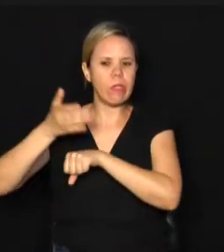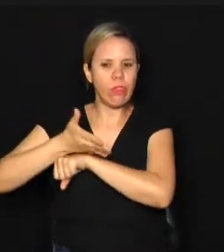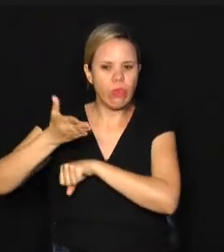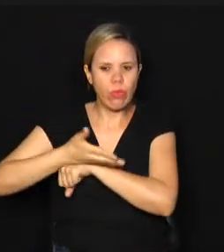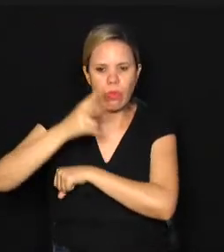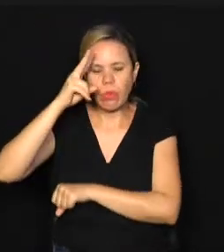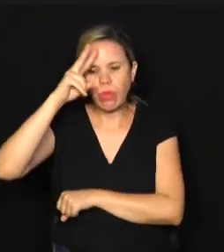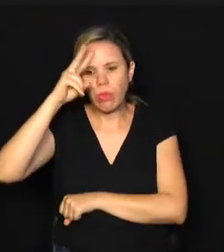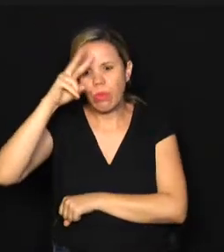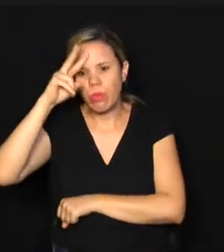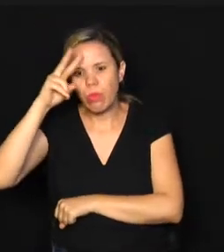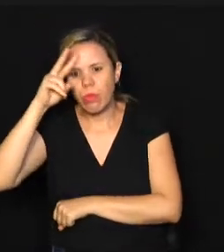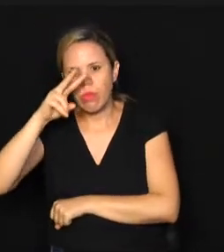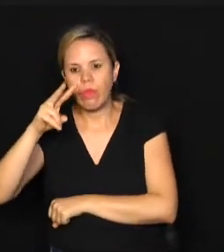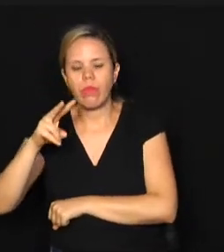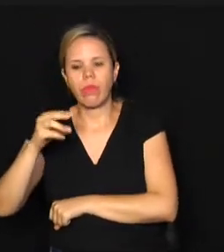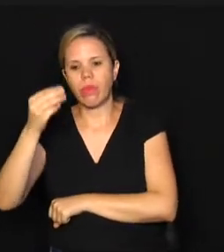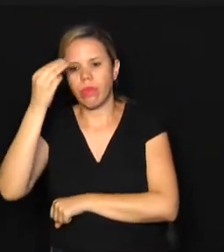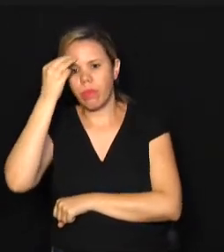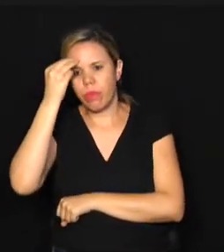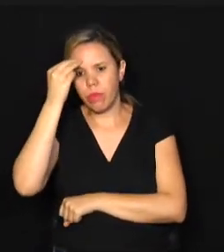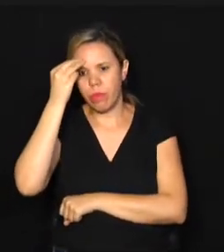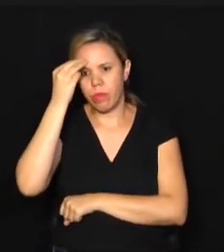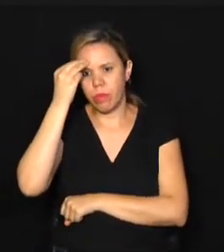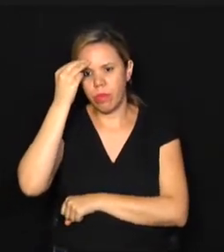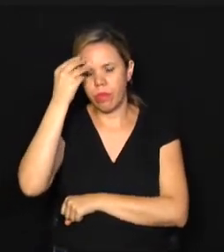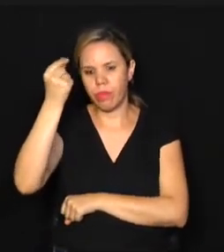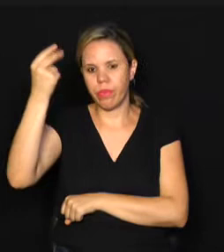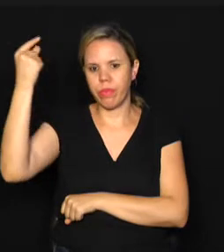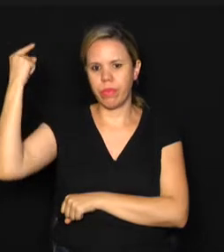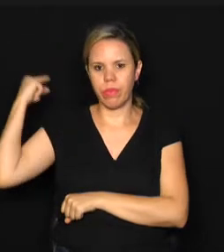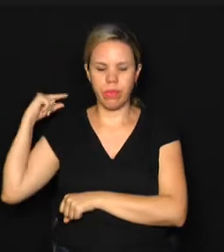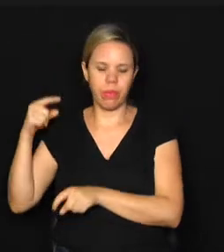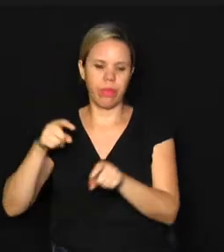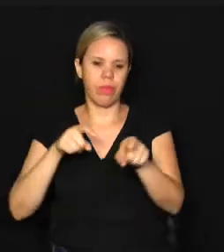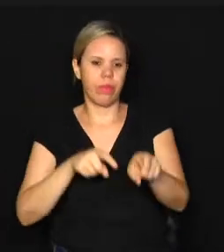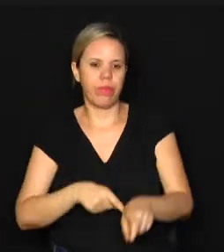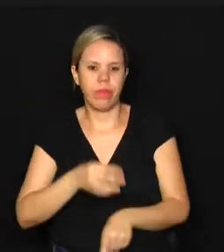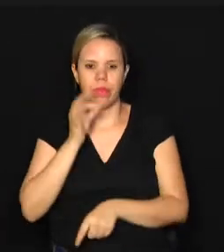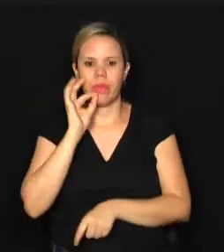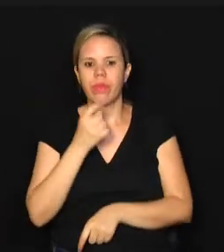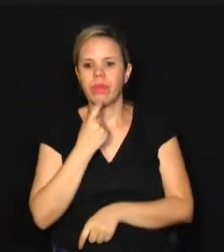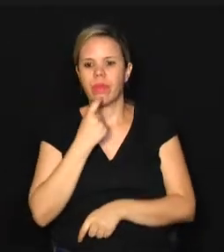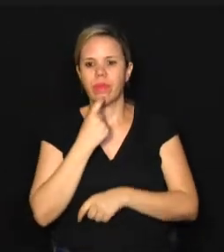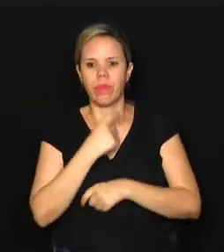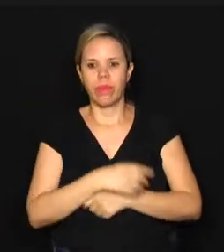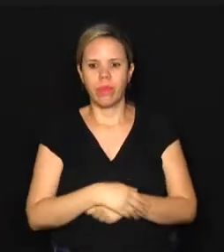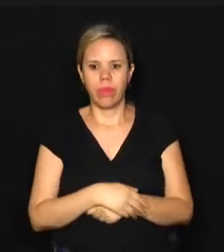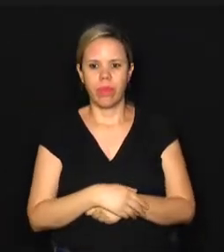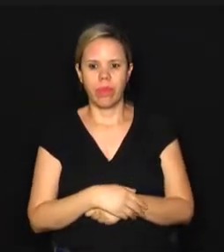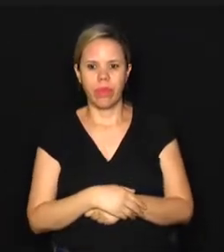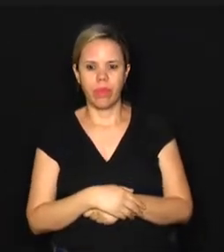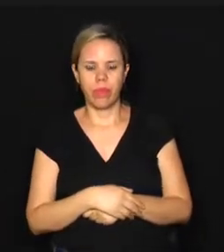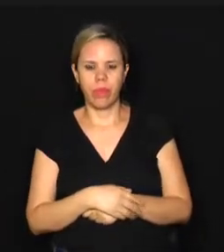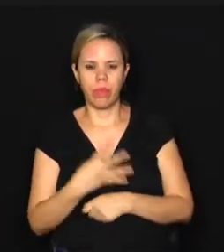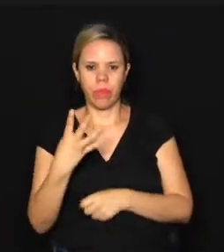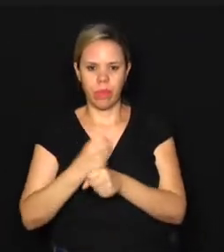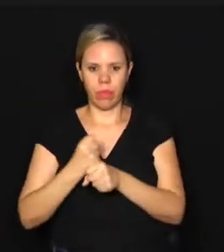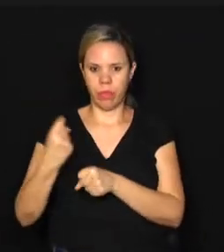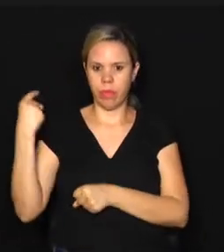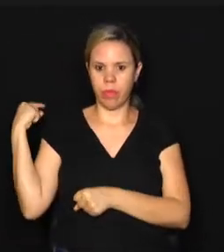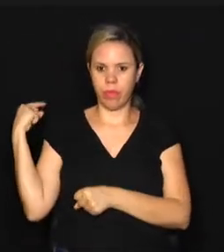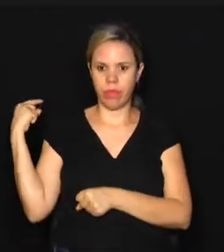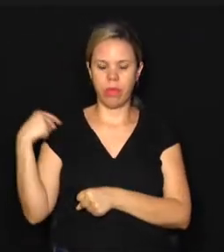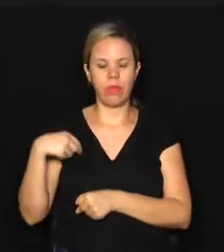história e memória da época do café de Campinas, né? E há uns 4 anos atrás,